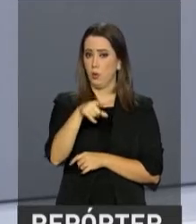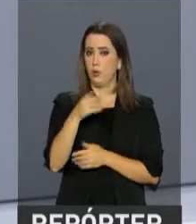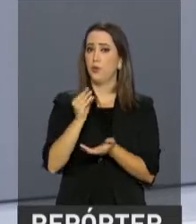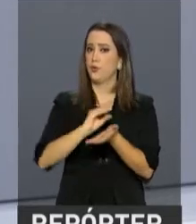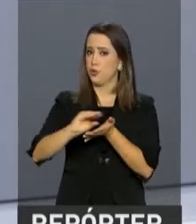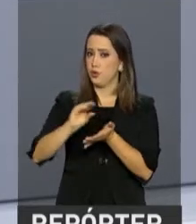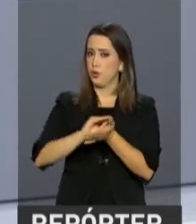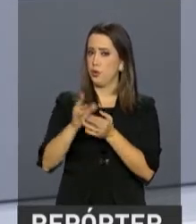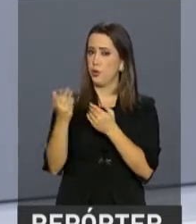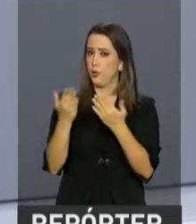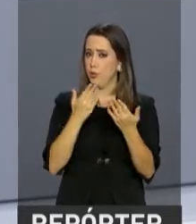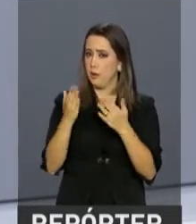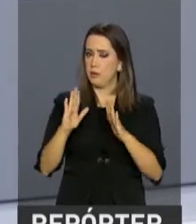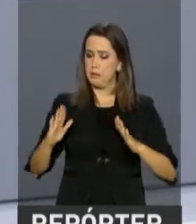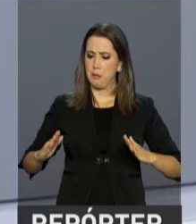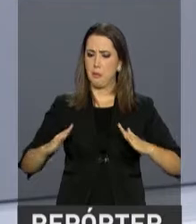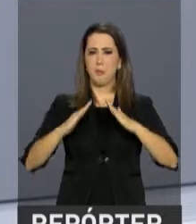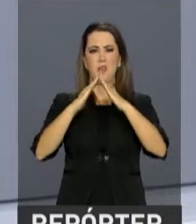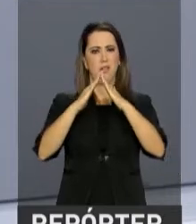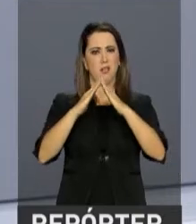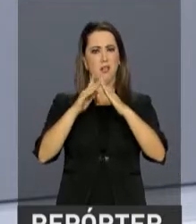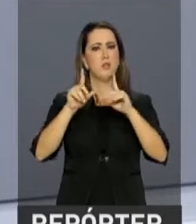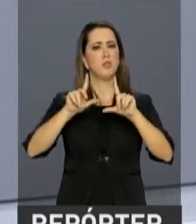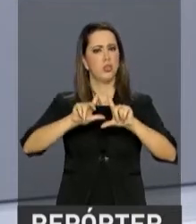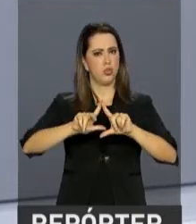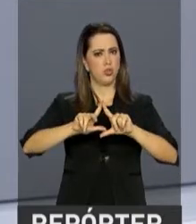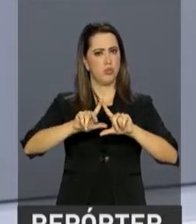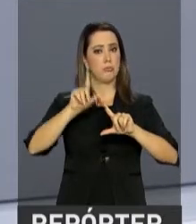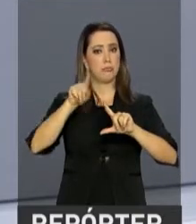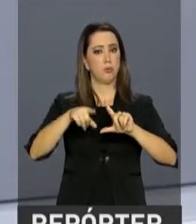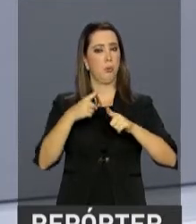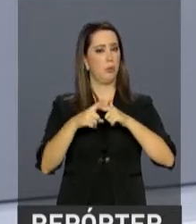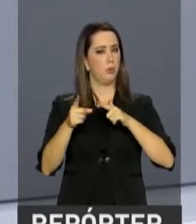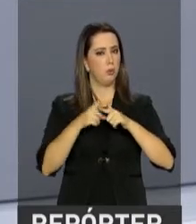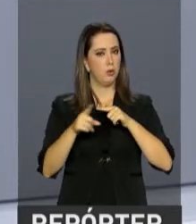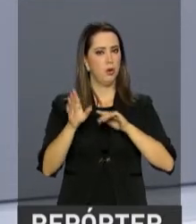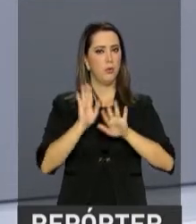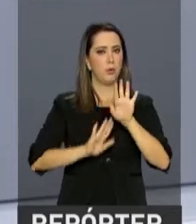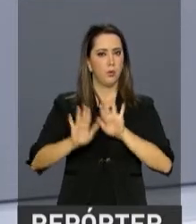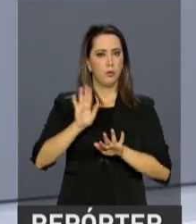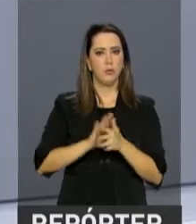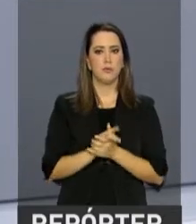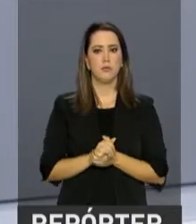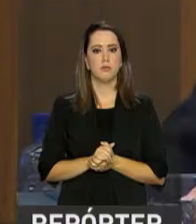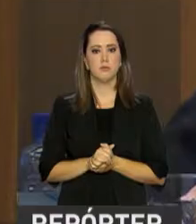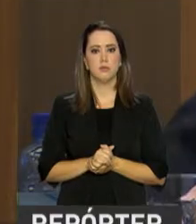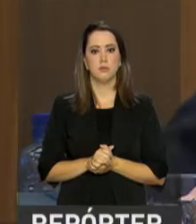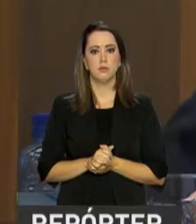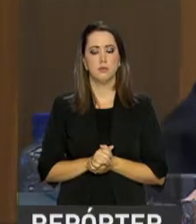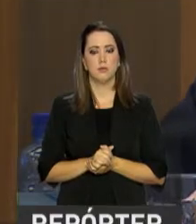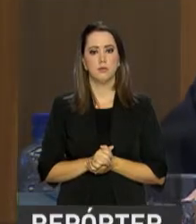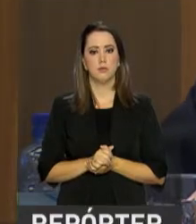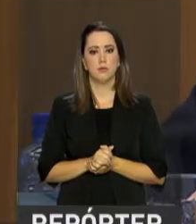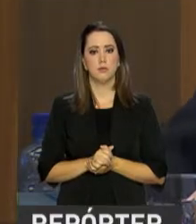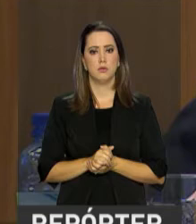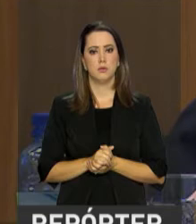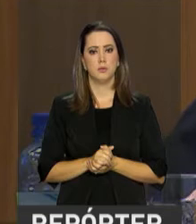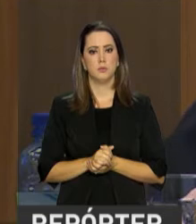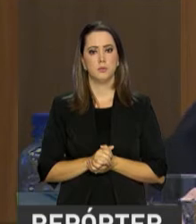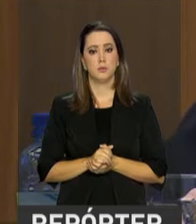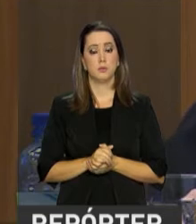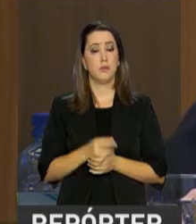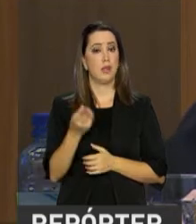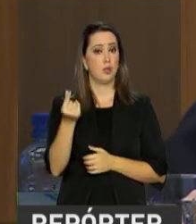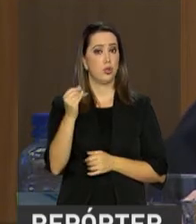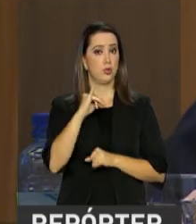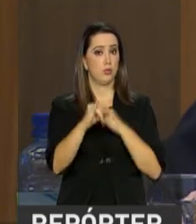investimento, parecido com o esquema de pirâmide, pode trazer sérios prejuízos aos investidores. As moedas